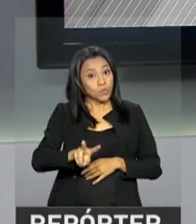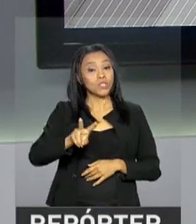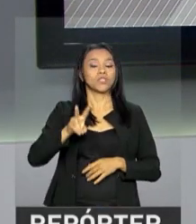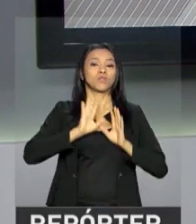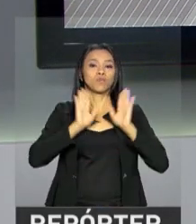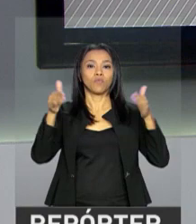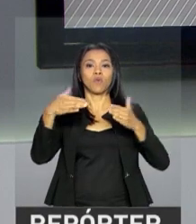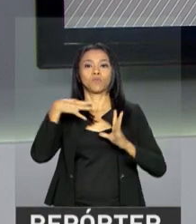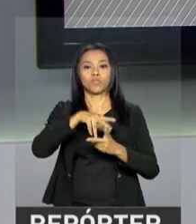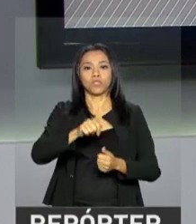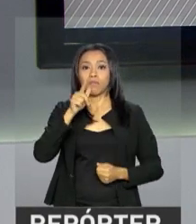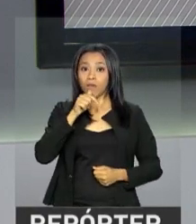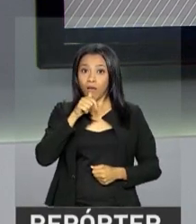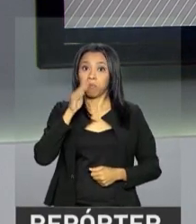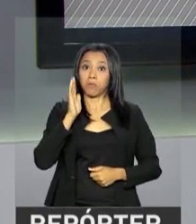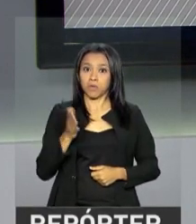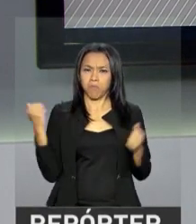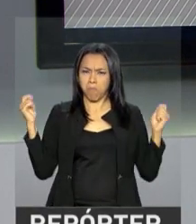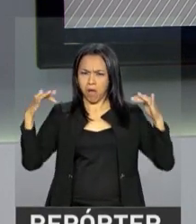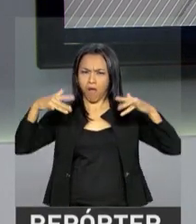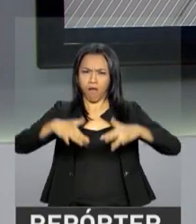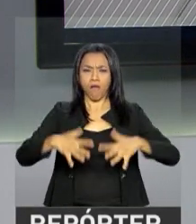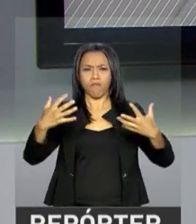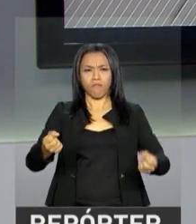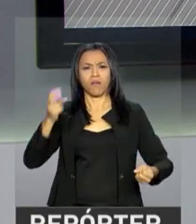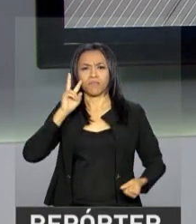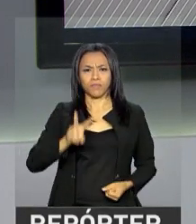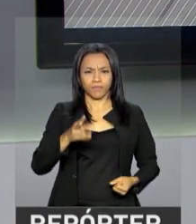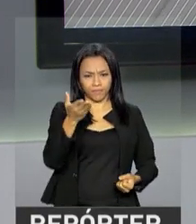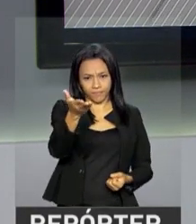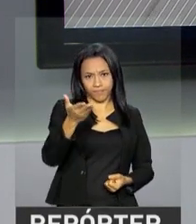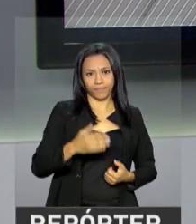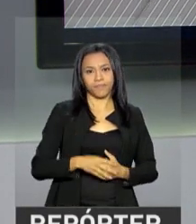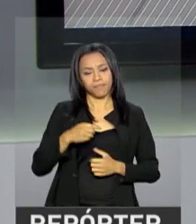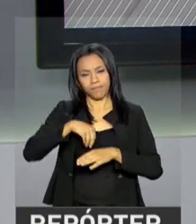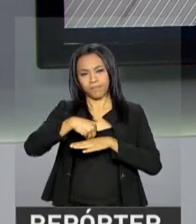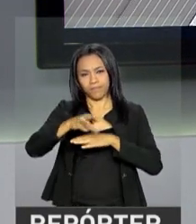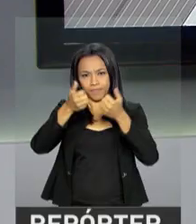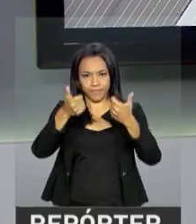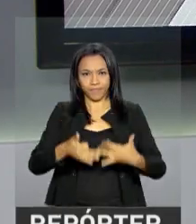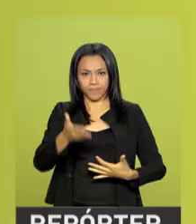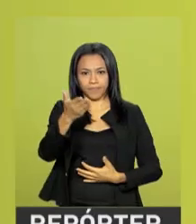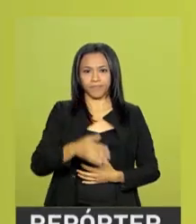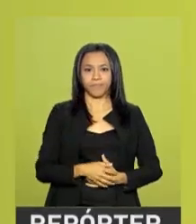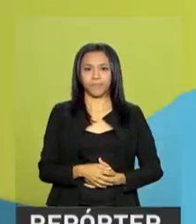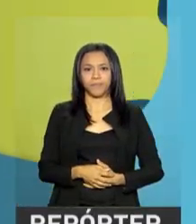da Água já superou a expectativa de público. Vamos até lá com a nossa repórter Carla Vatier, que tem mais detalhes.